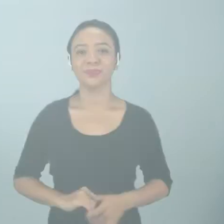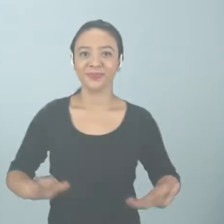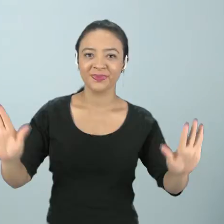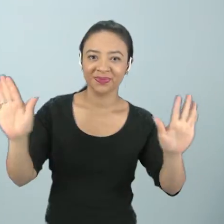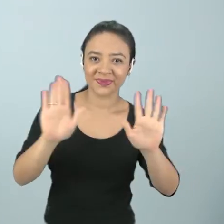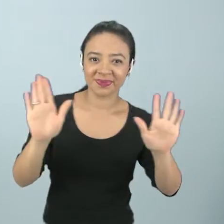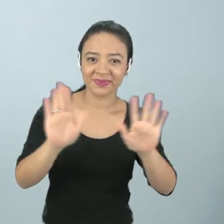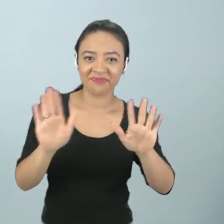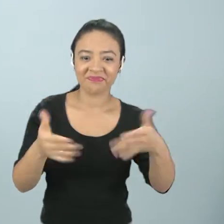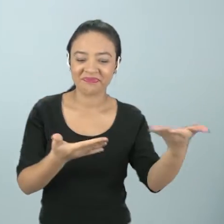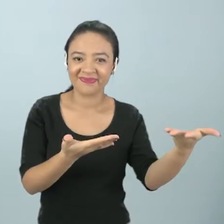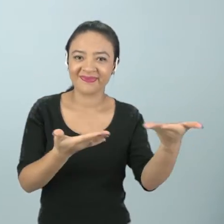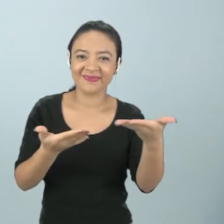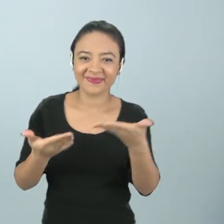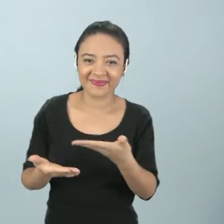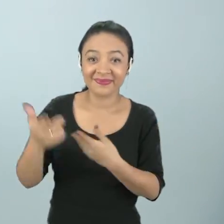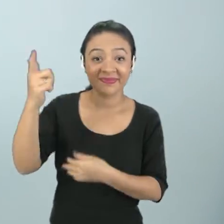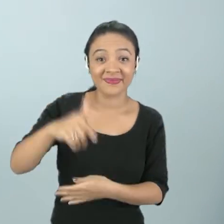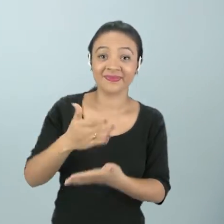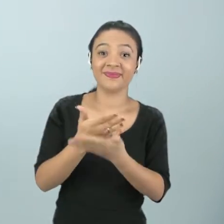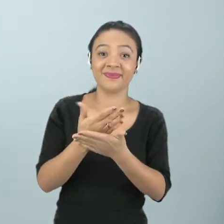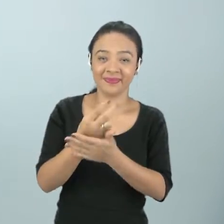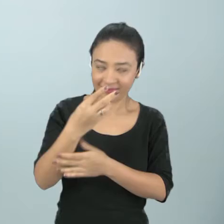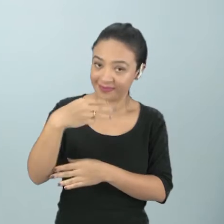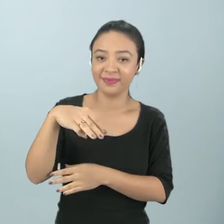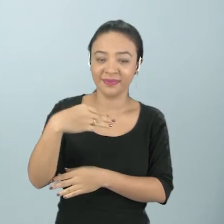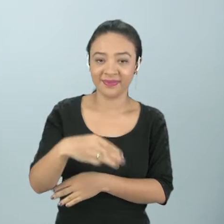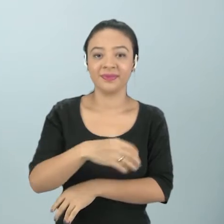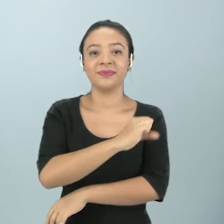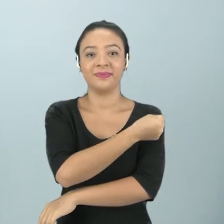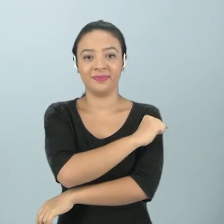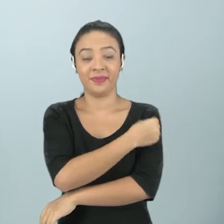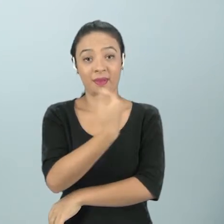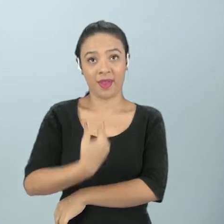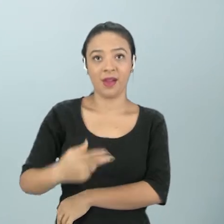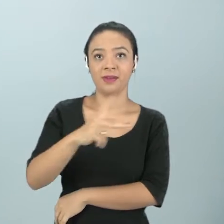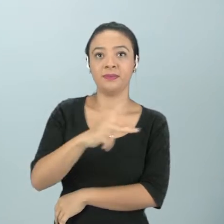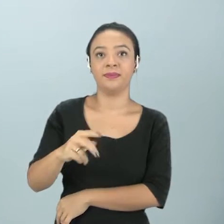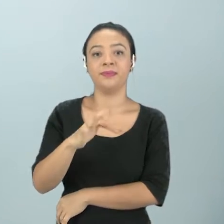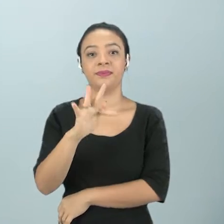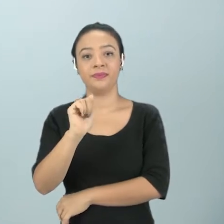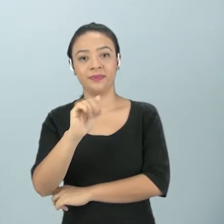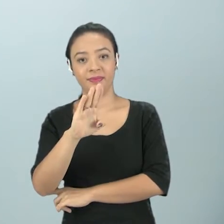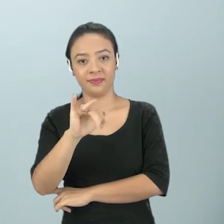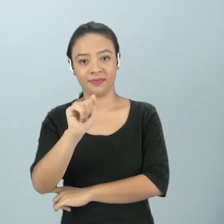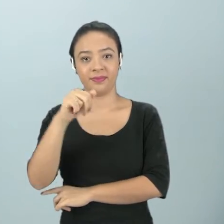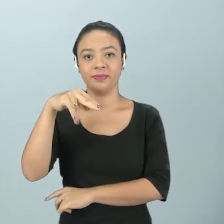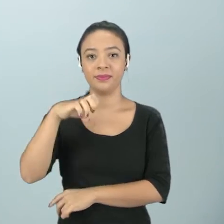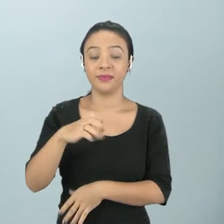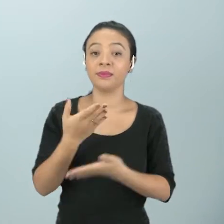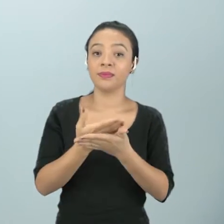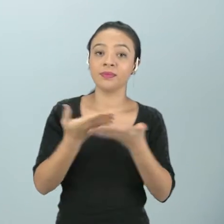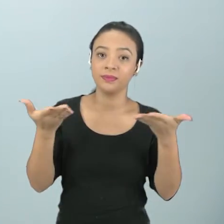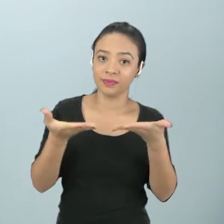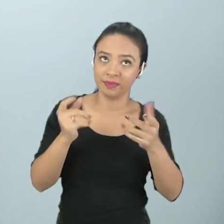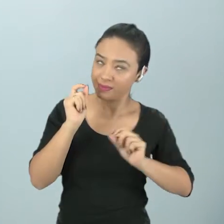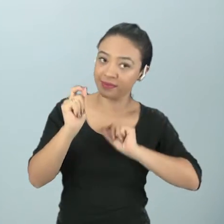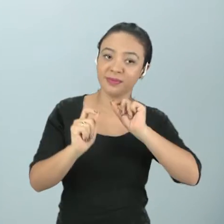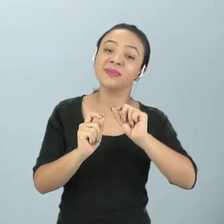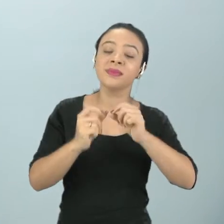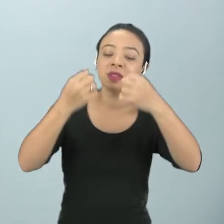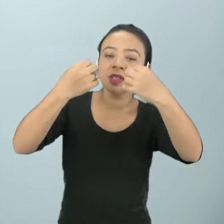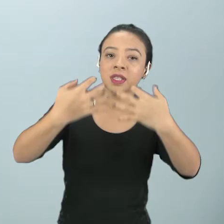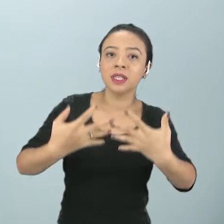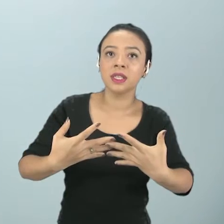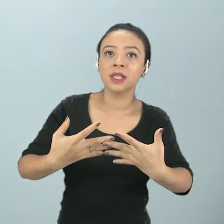o Olá sejam bem-vindos a mais uma aula de matemática do oitavo ano eu sou professora Fabiane Farias e a nossa aula de hoje